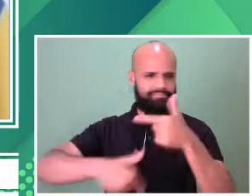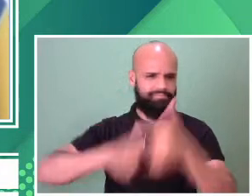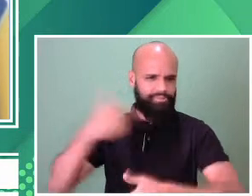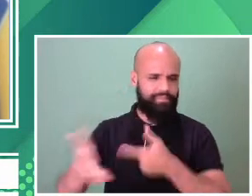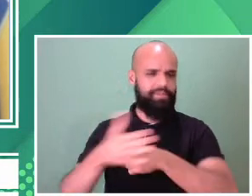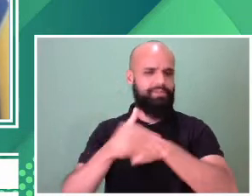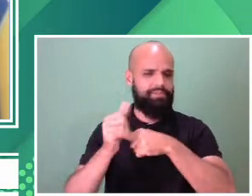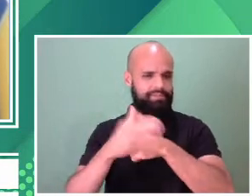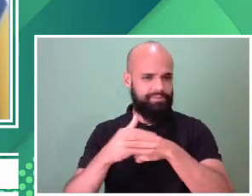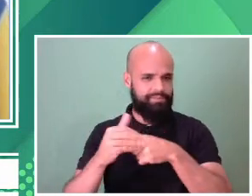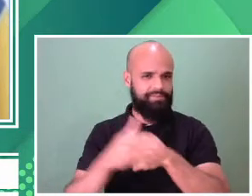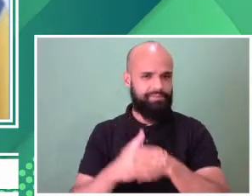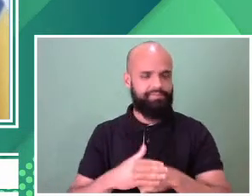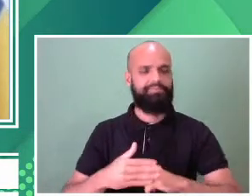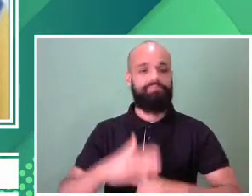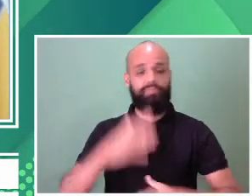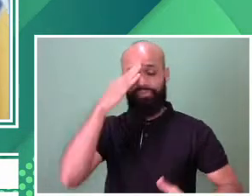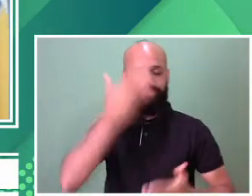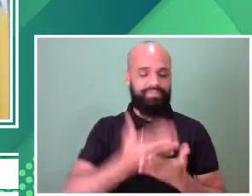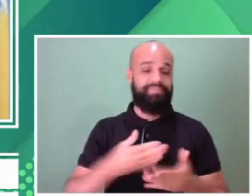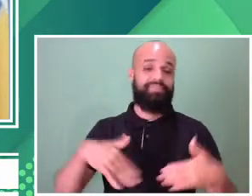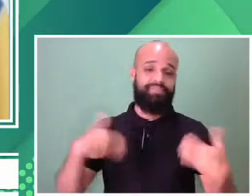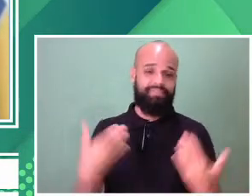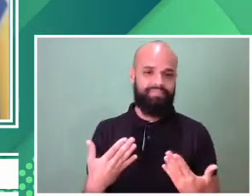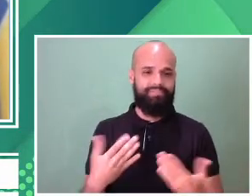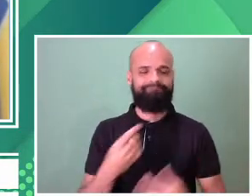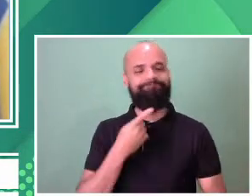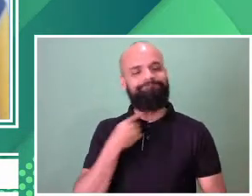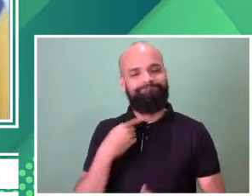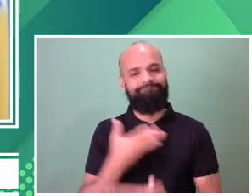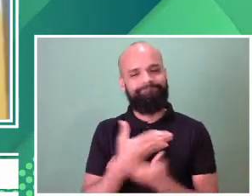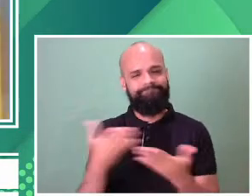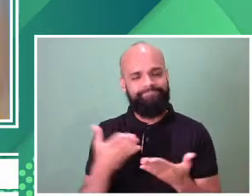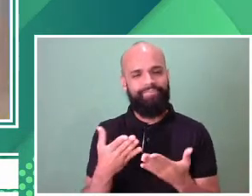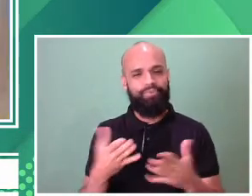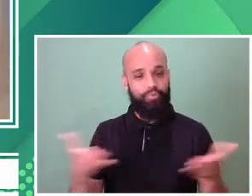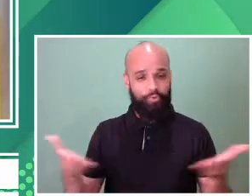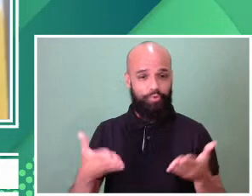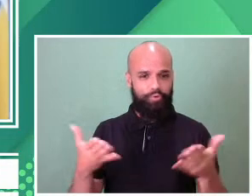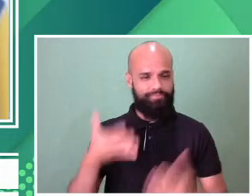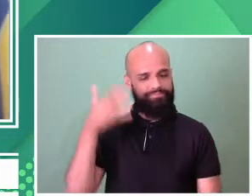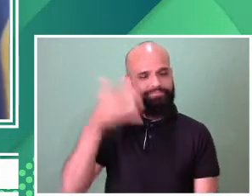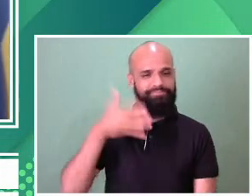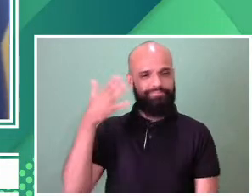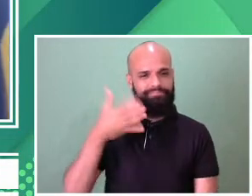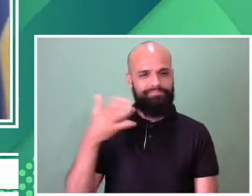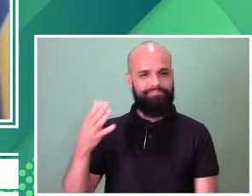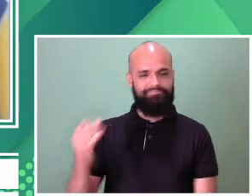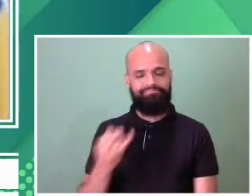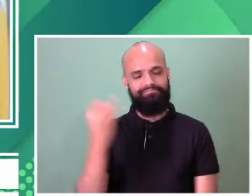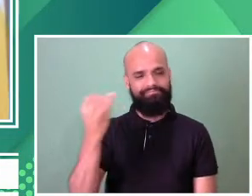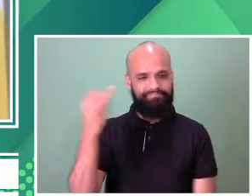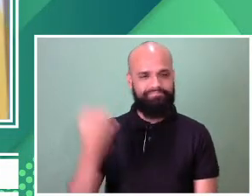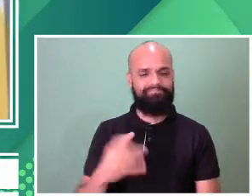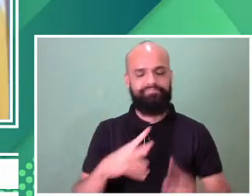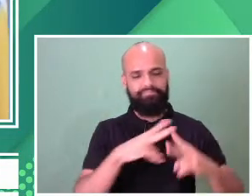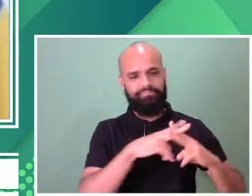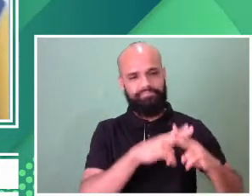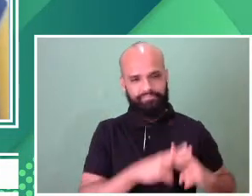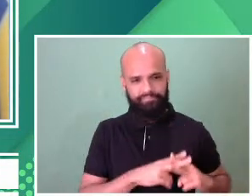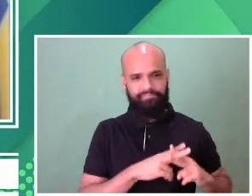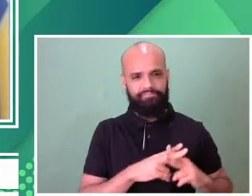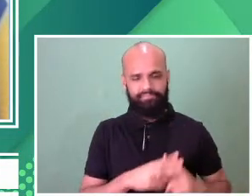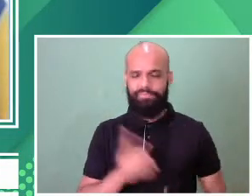pelo comprometimento de todos vocês. Bem, eu desejo que tenhamos um encontro excelente. A nossa Universidade Federal de